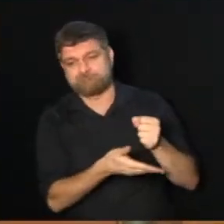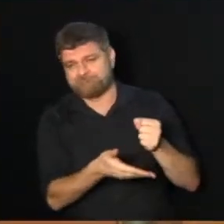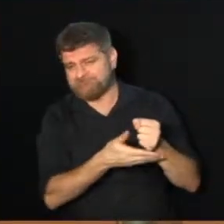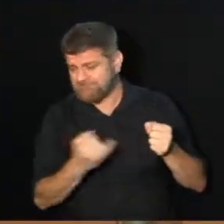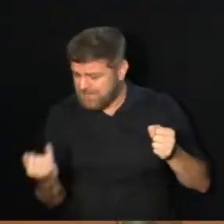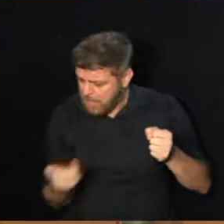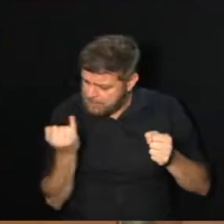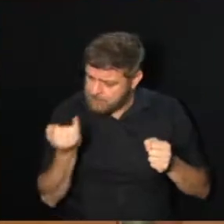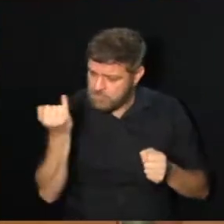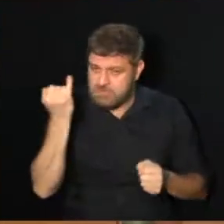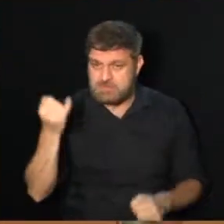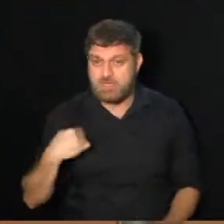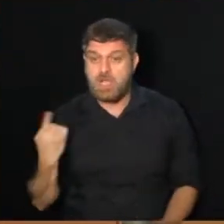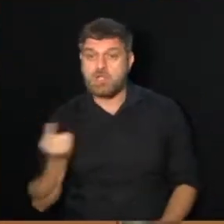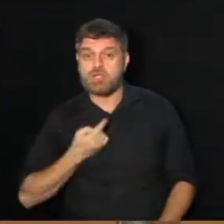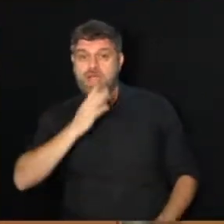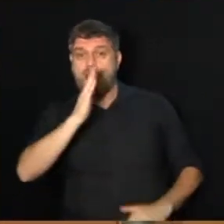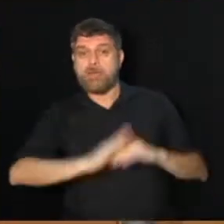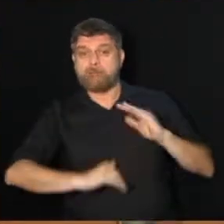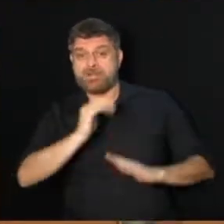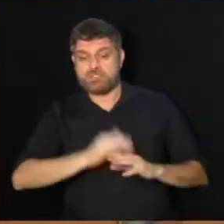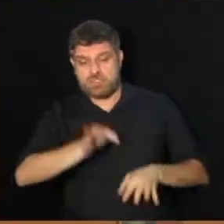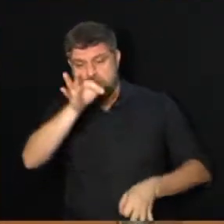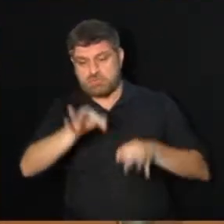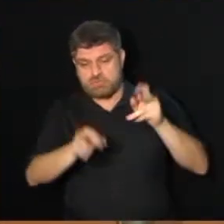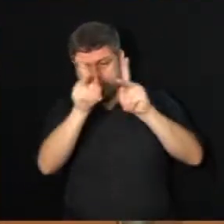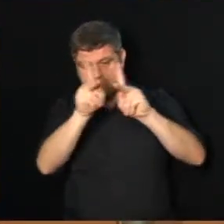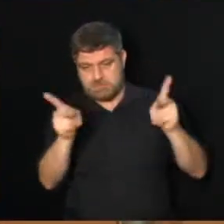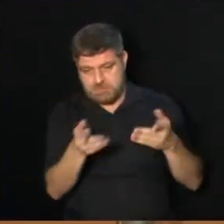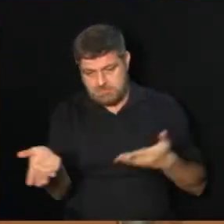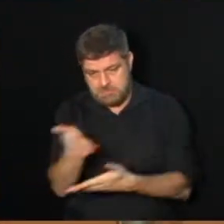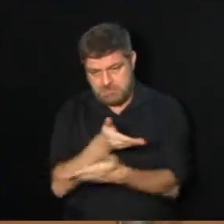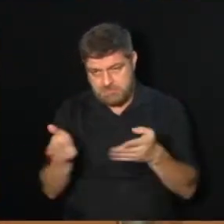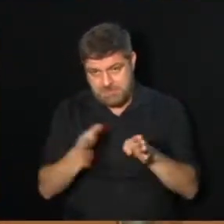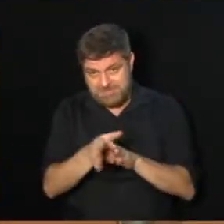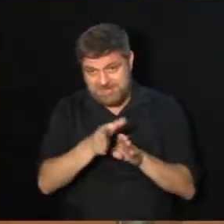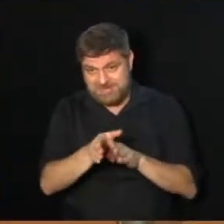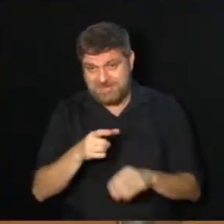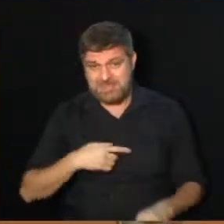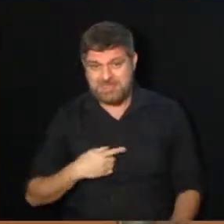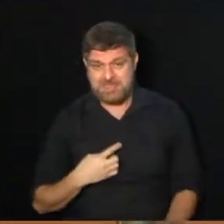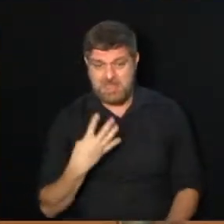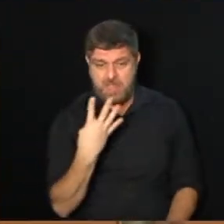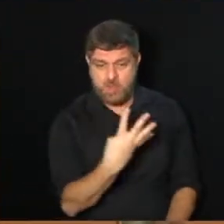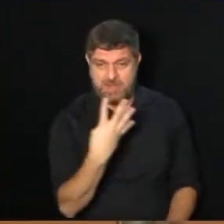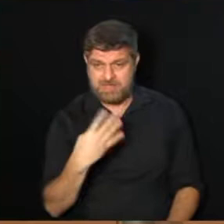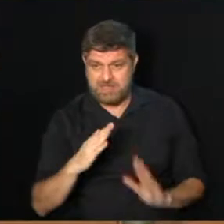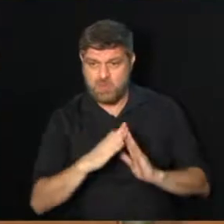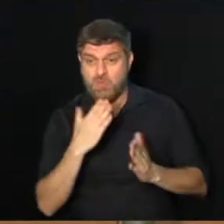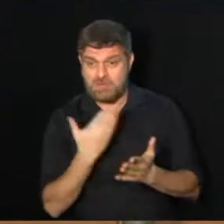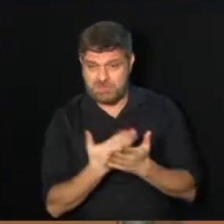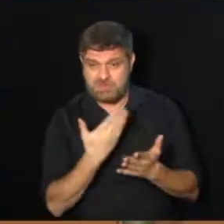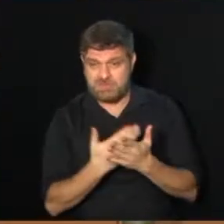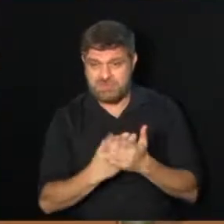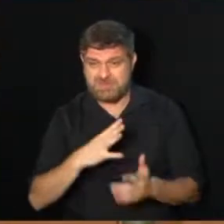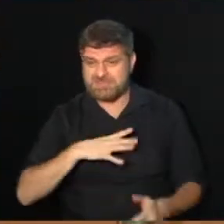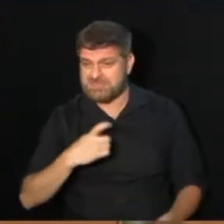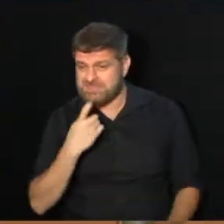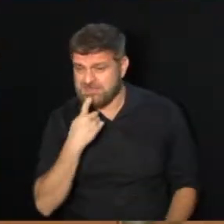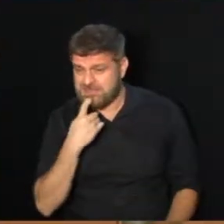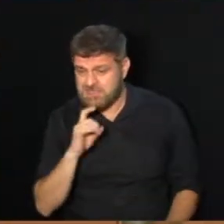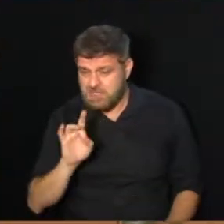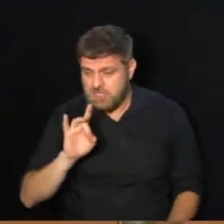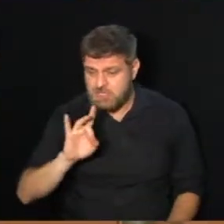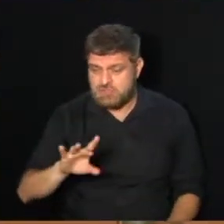importantíssima, mas o que nós praticamos de justiça restaurativa, pelo menos do ponto de vista da educação, nas 44 EMFs do município, não só com criança e